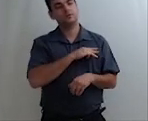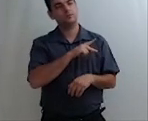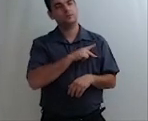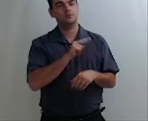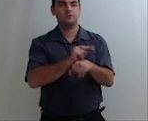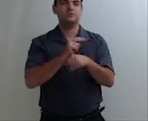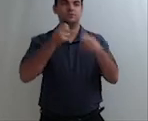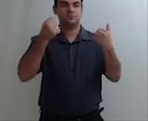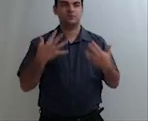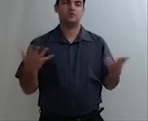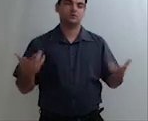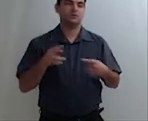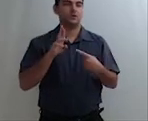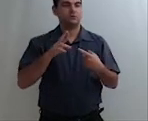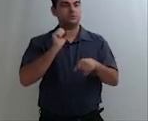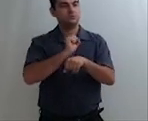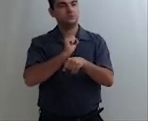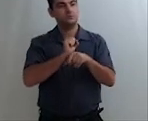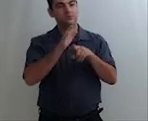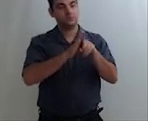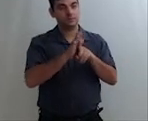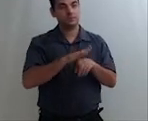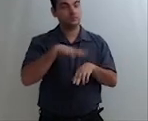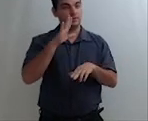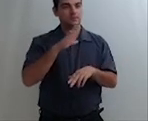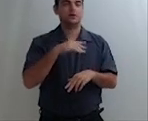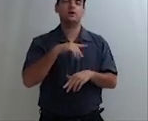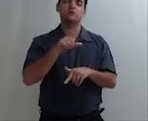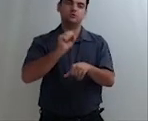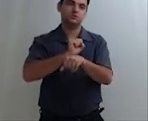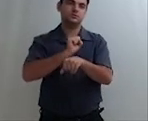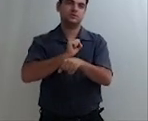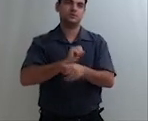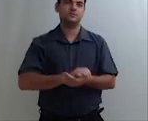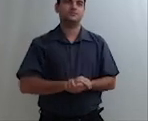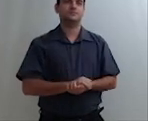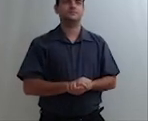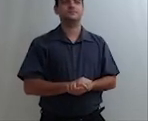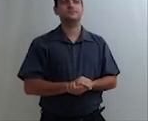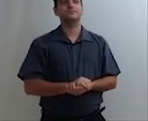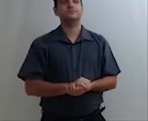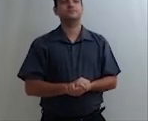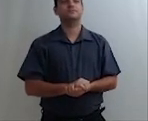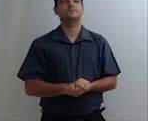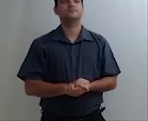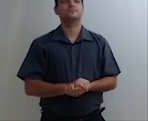relator agua dem agradeço excelência Boa tarde a